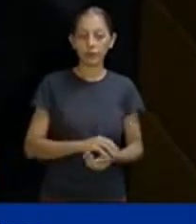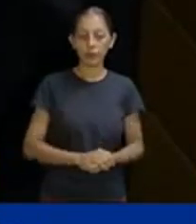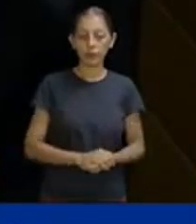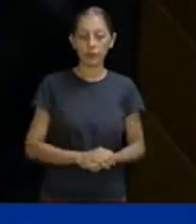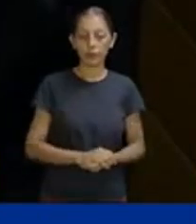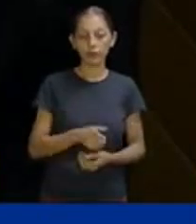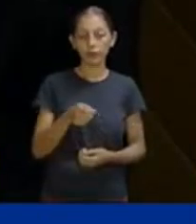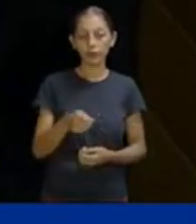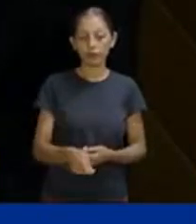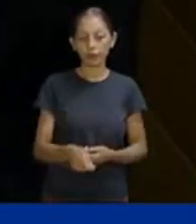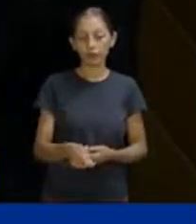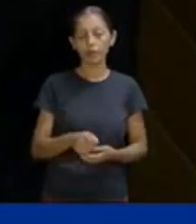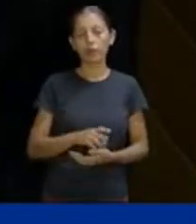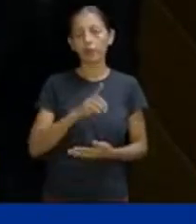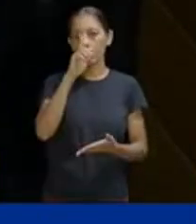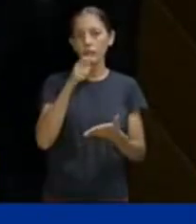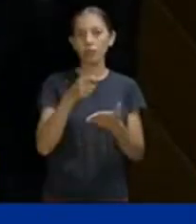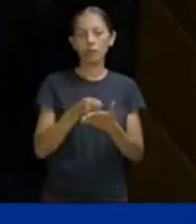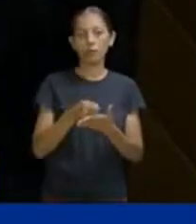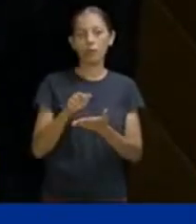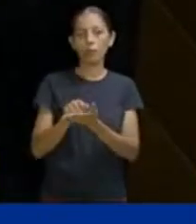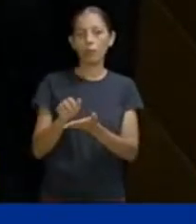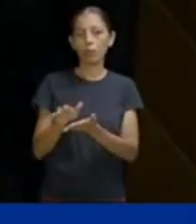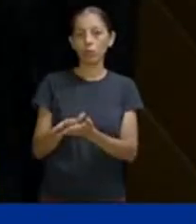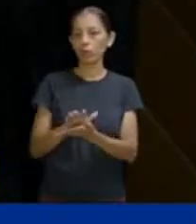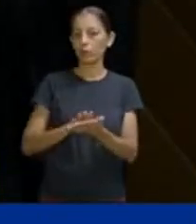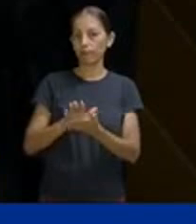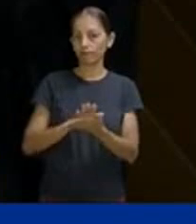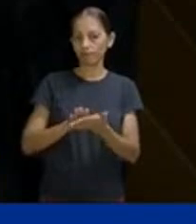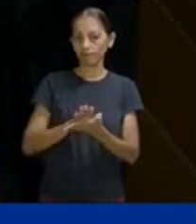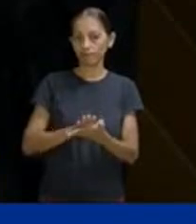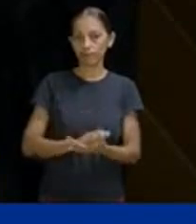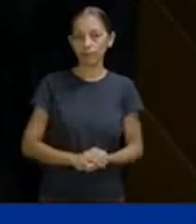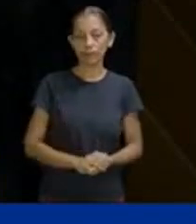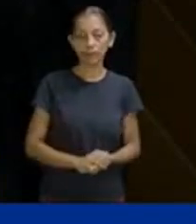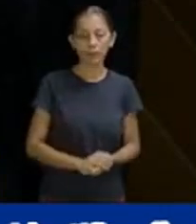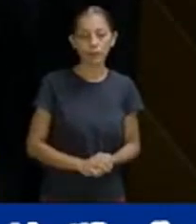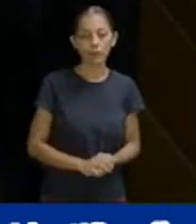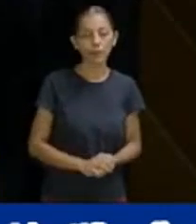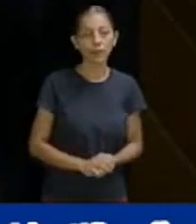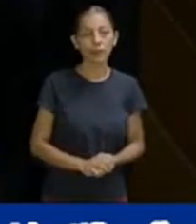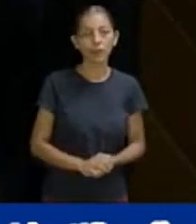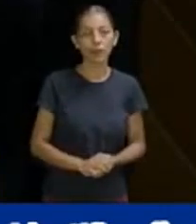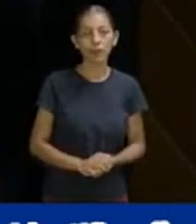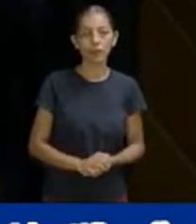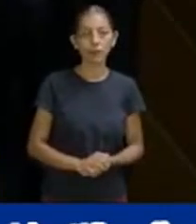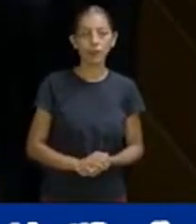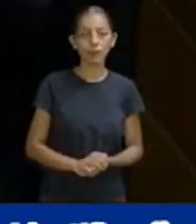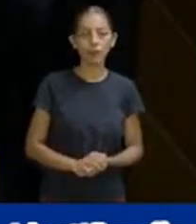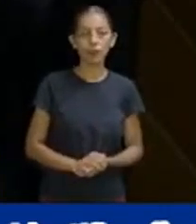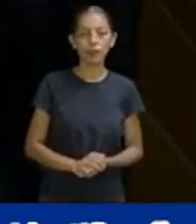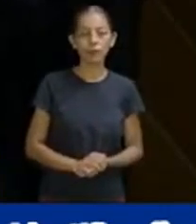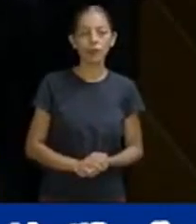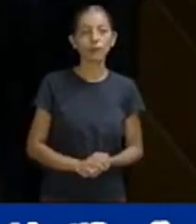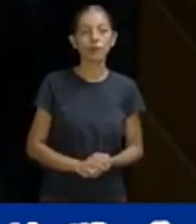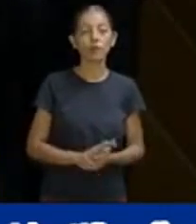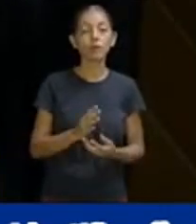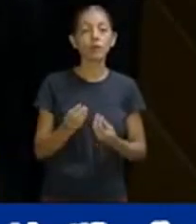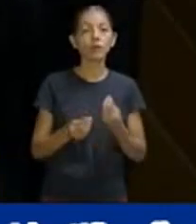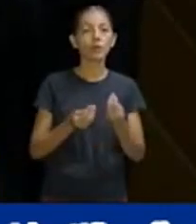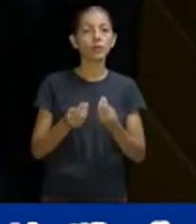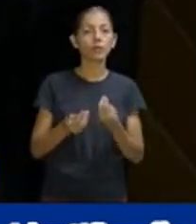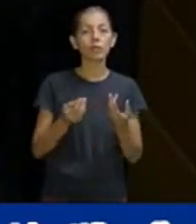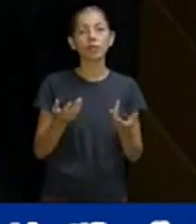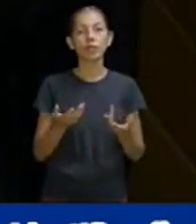acertou em não aplicar a multa aos infratores. Nesse ponto, reside outra falha na petição da representação.